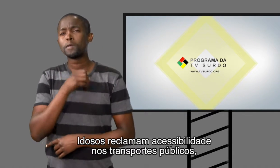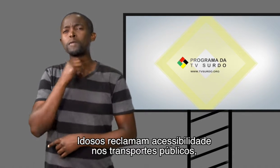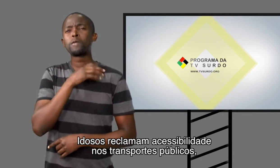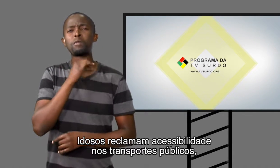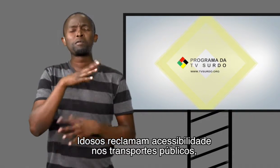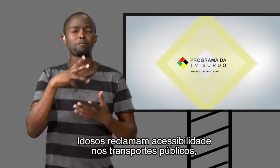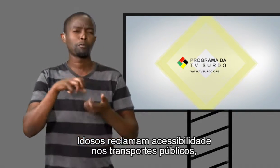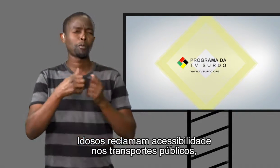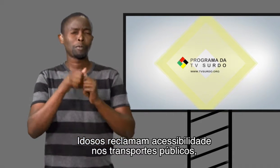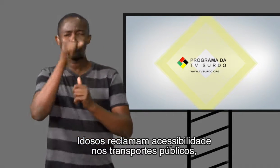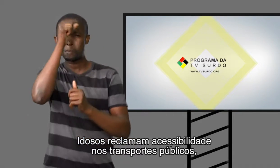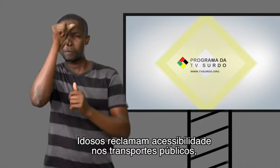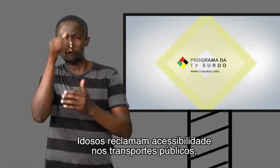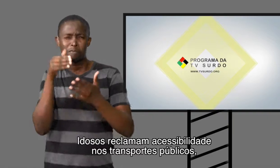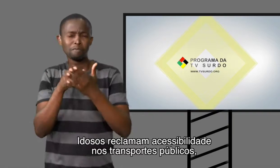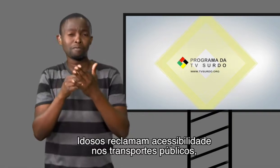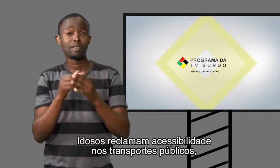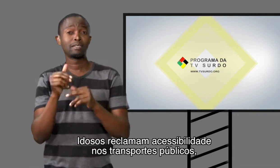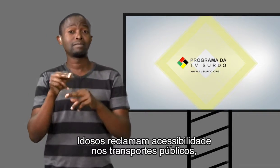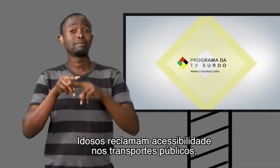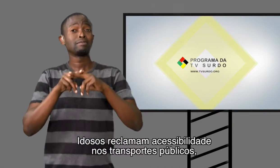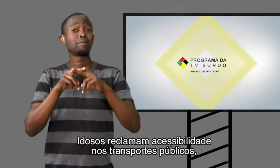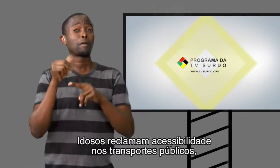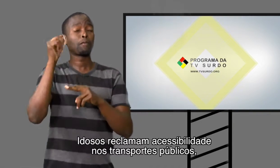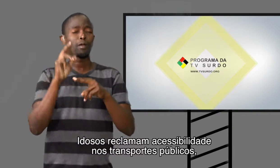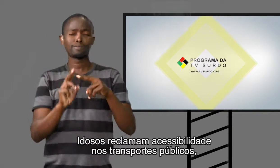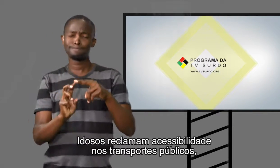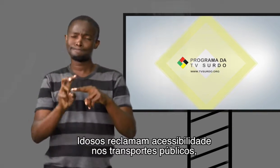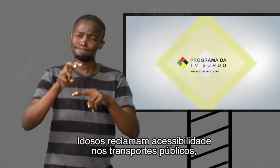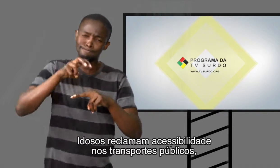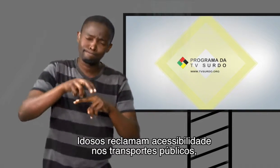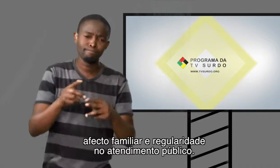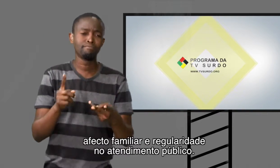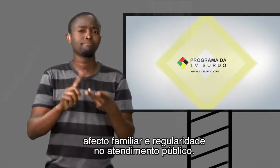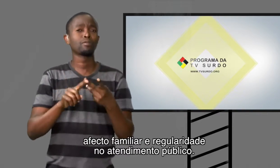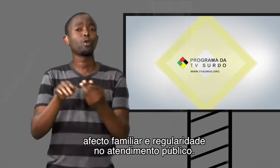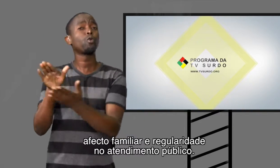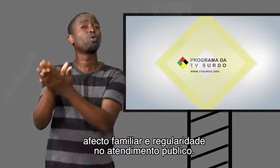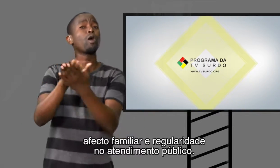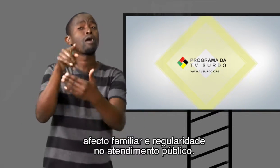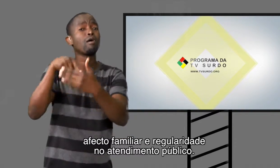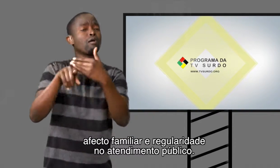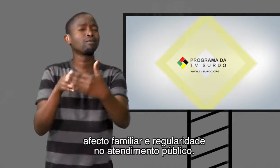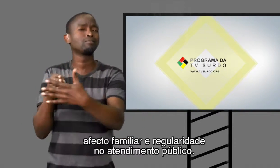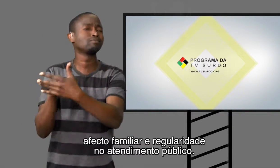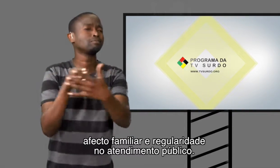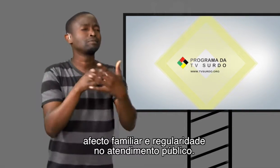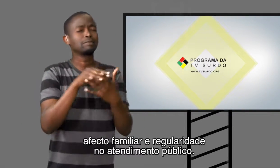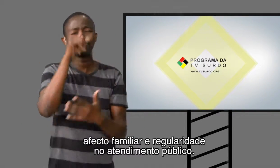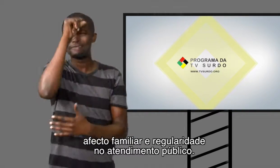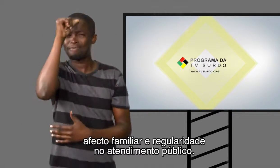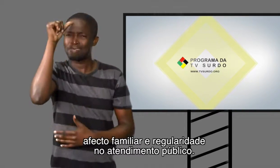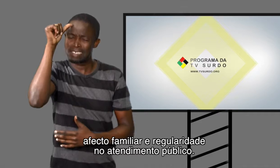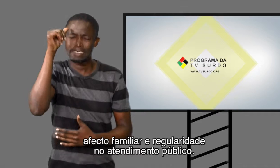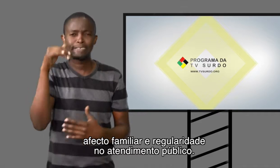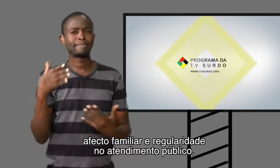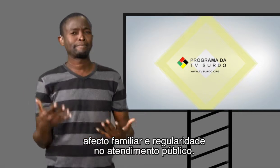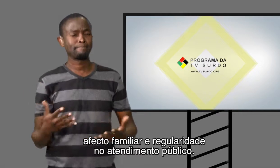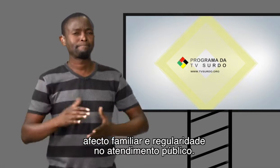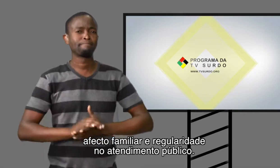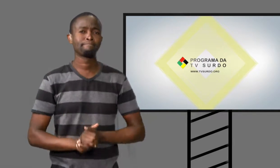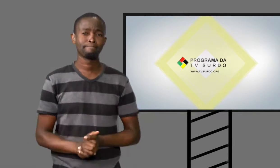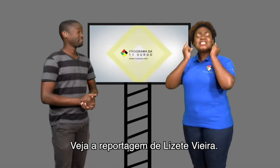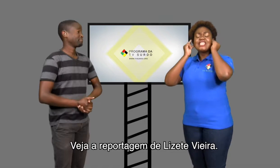acessibilidade nos transportes públicos, afeto familiar e irregularidade no atendimento público.